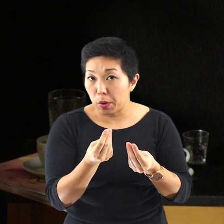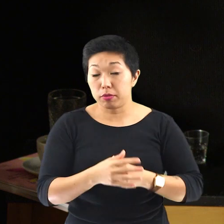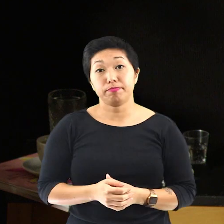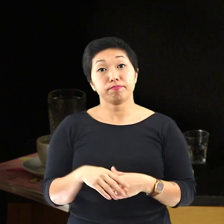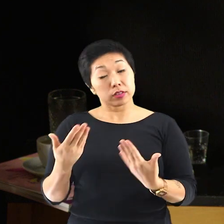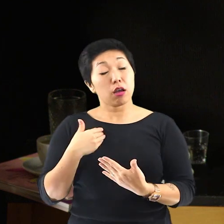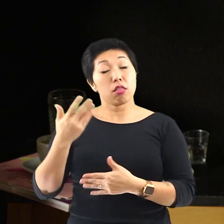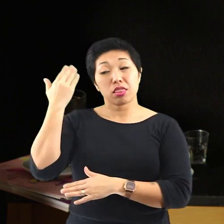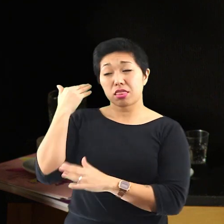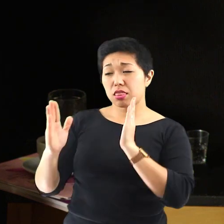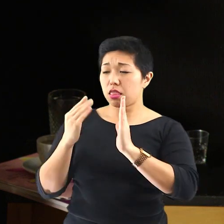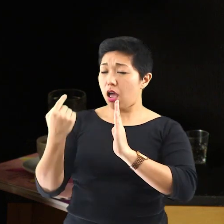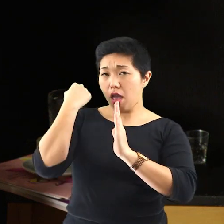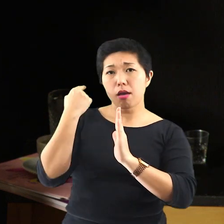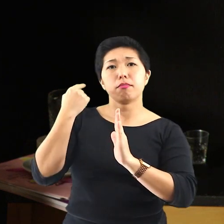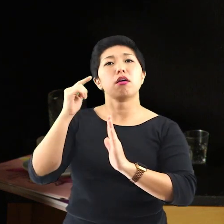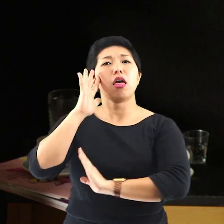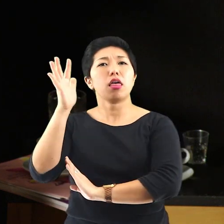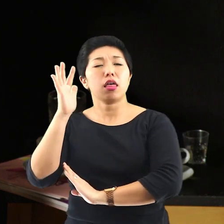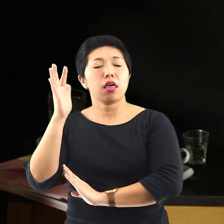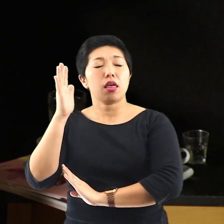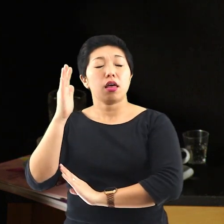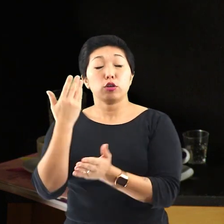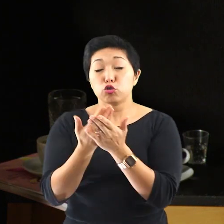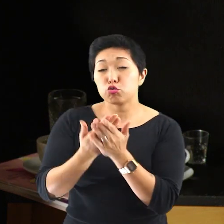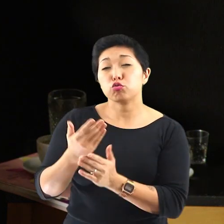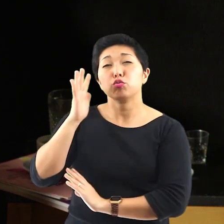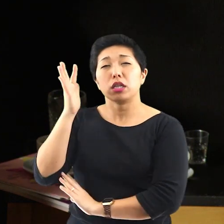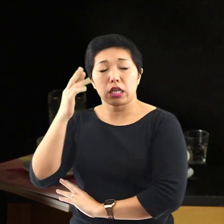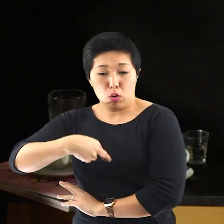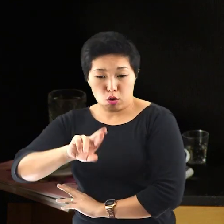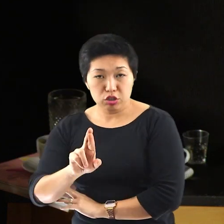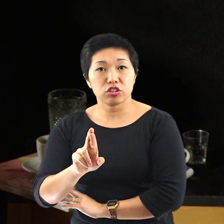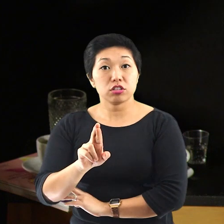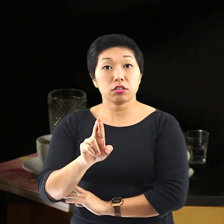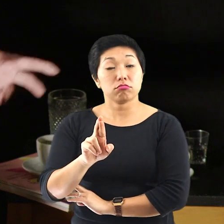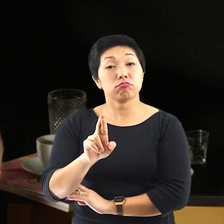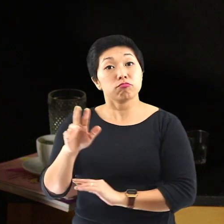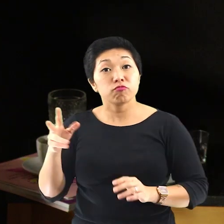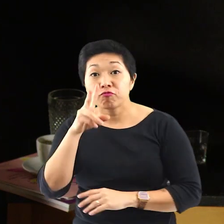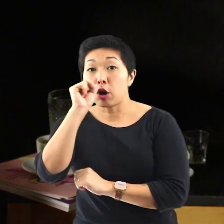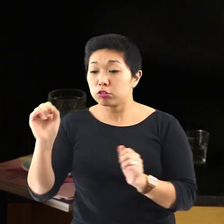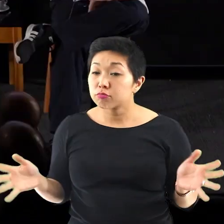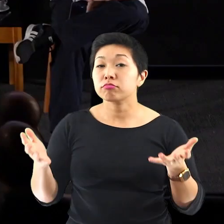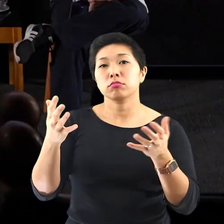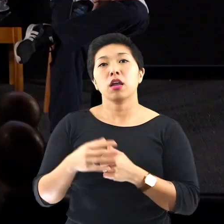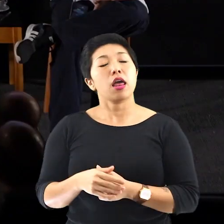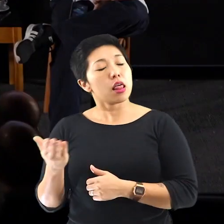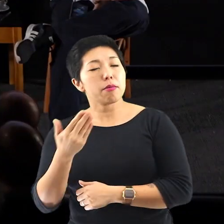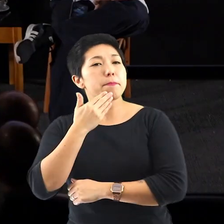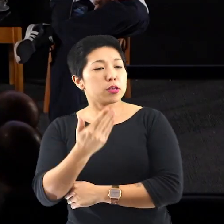em alta, e Dom Aloysio Loscheider pediu para todos os estudantes de teologia que fossem a campo